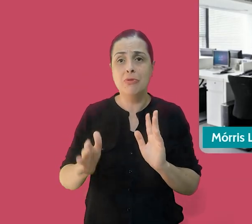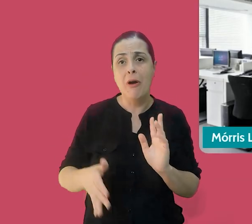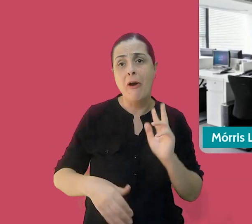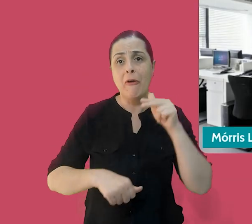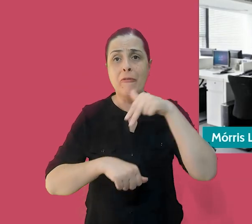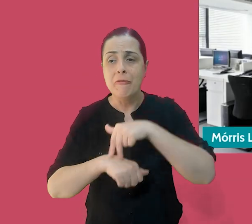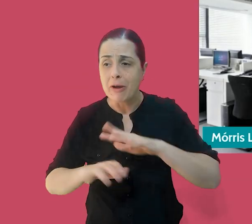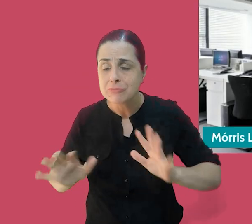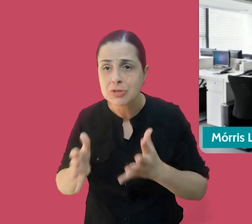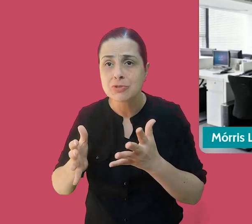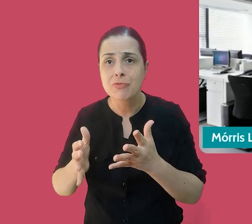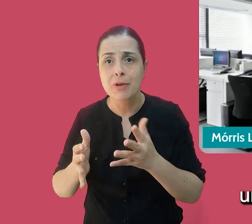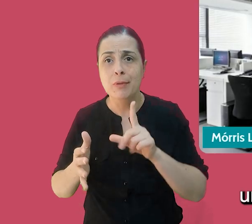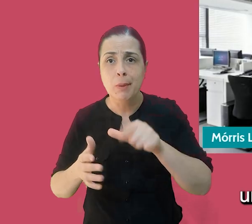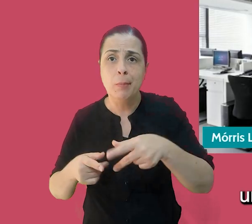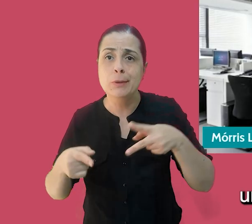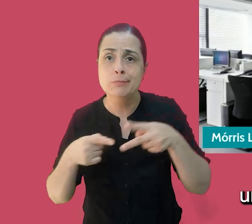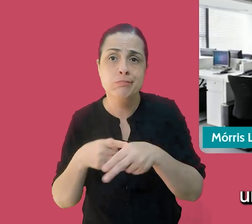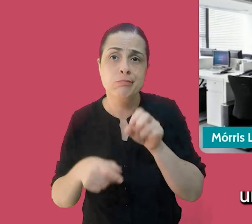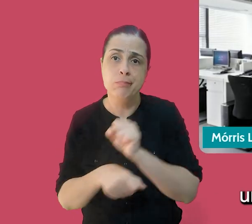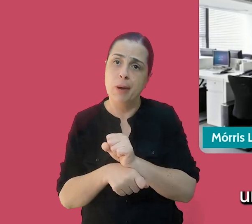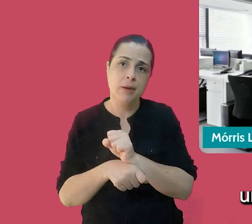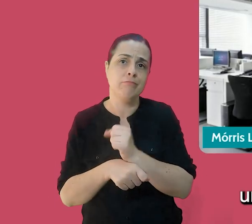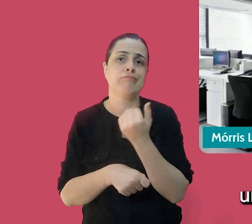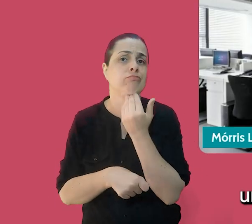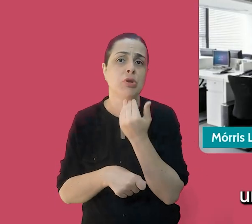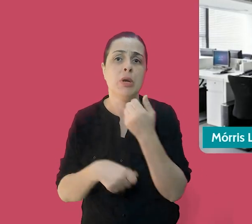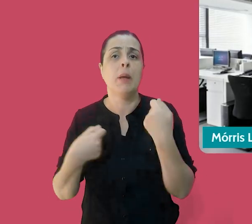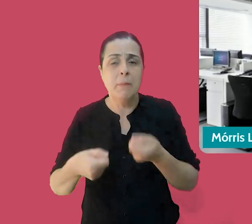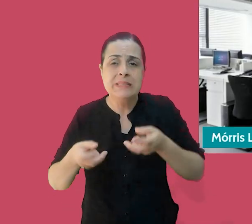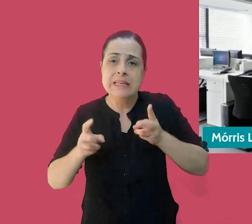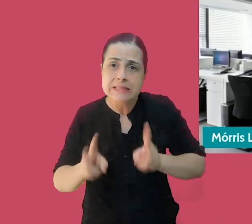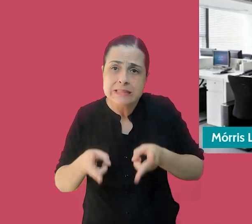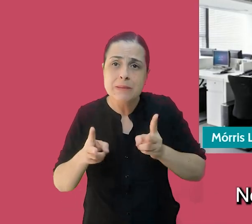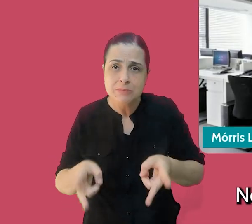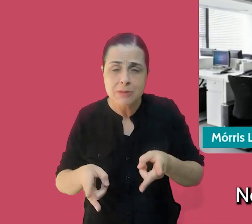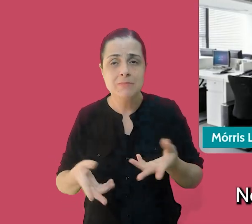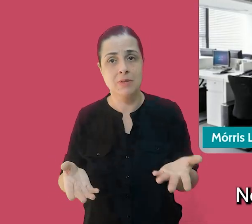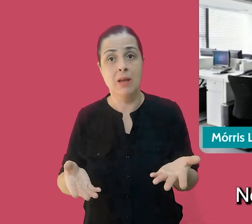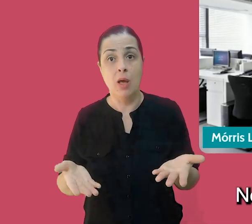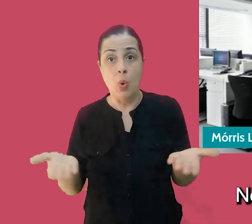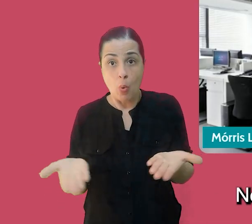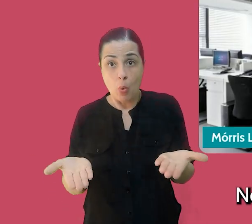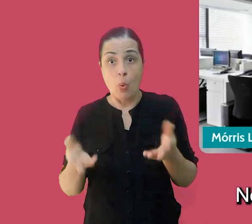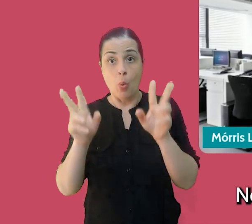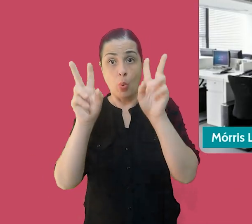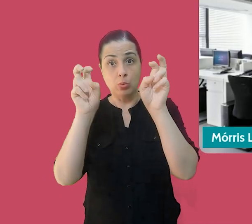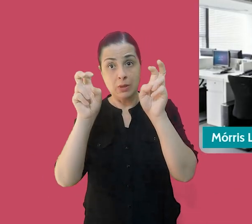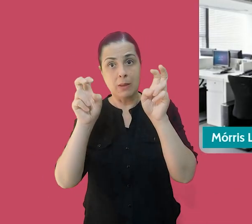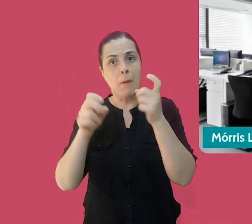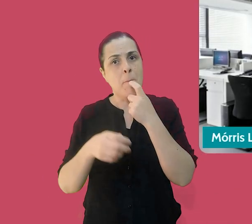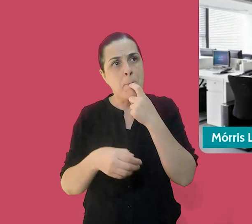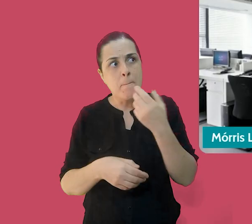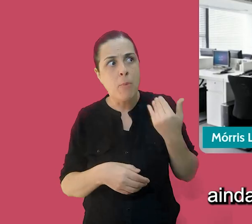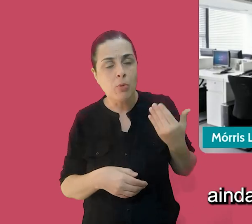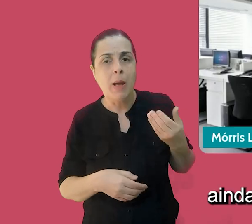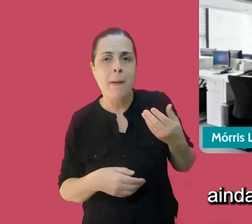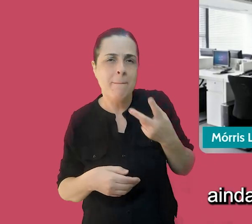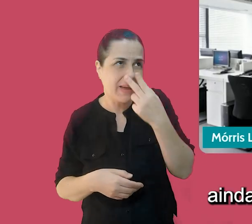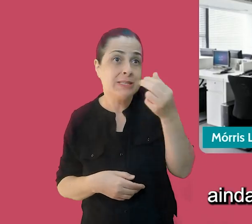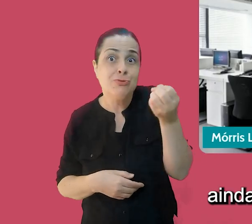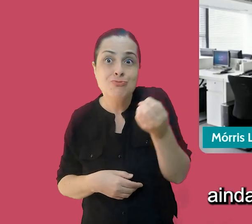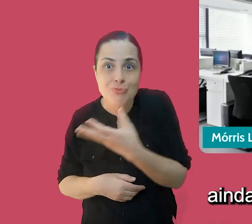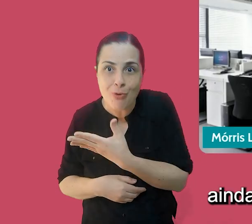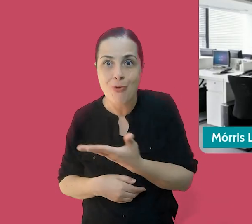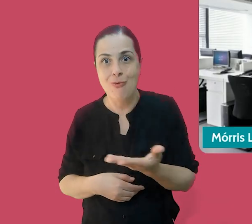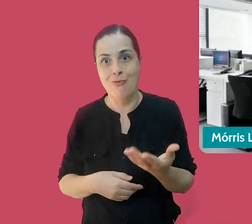então precisa ser um assunto contínuo. E a gente está falando de um tema que ainda é novo, né? Essa diversidade etária, geracional, ainda é uma